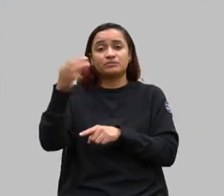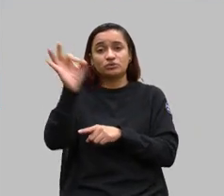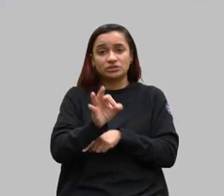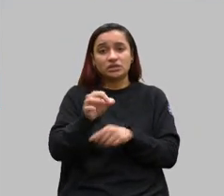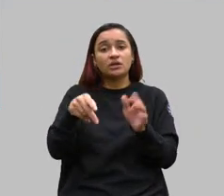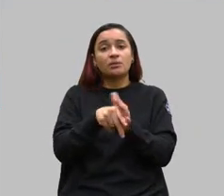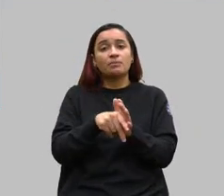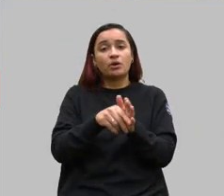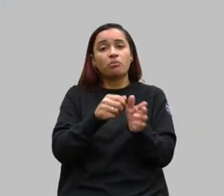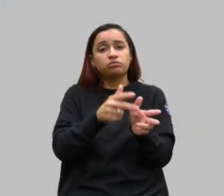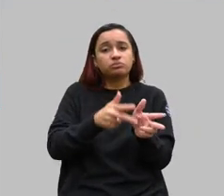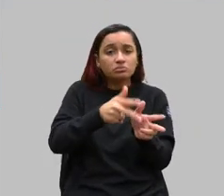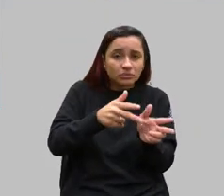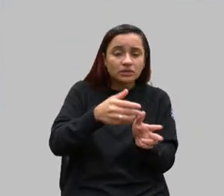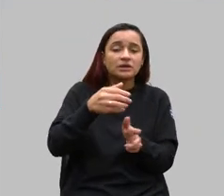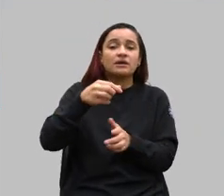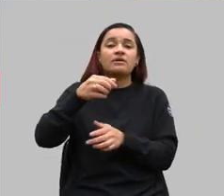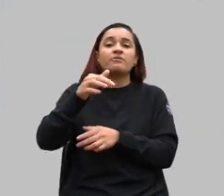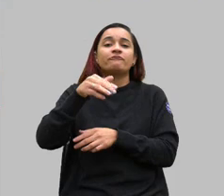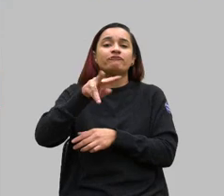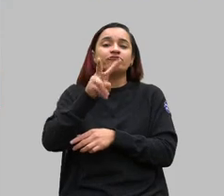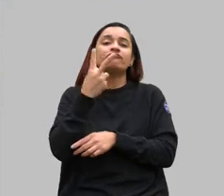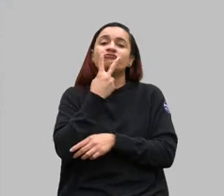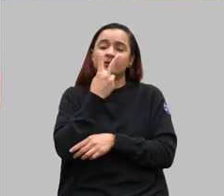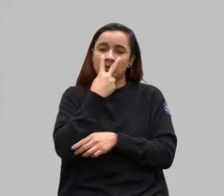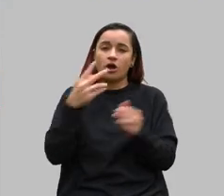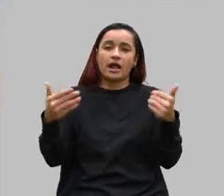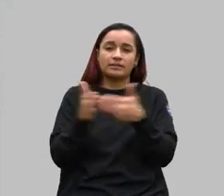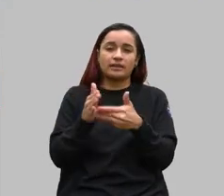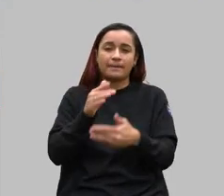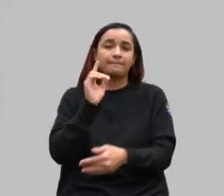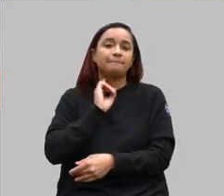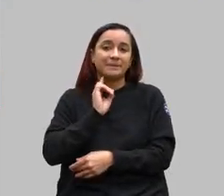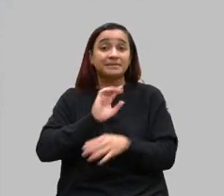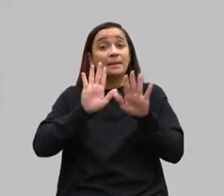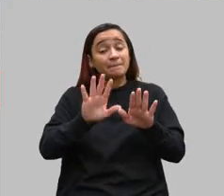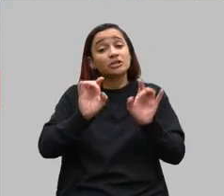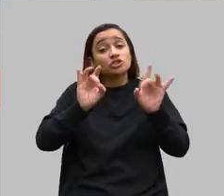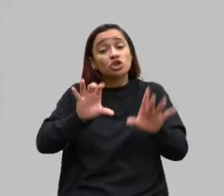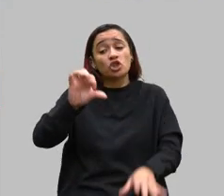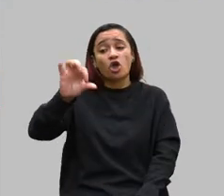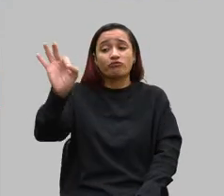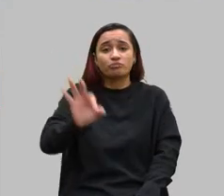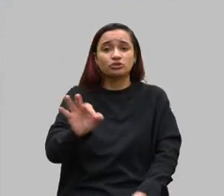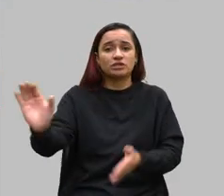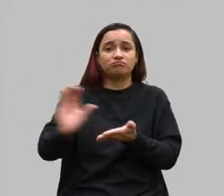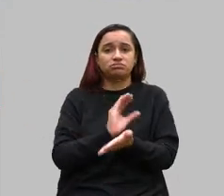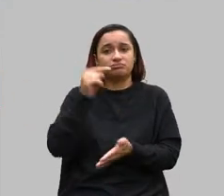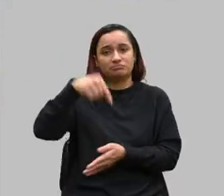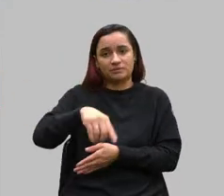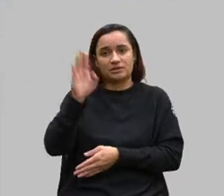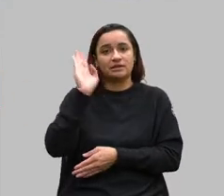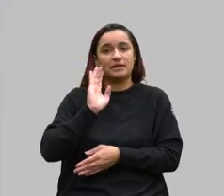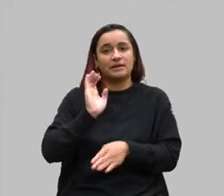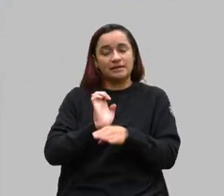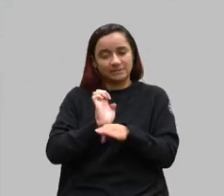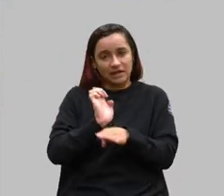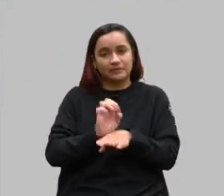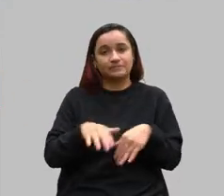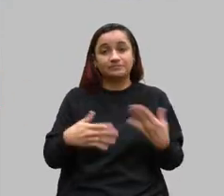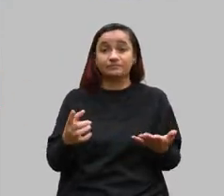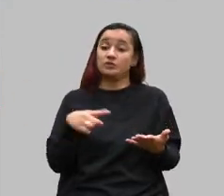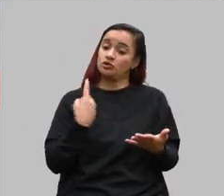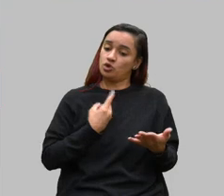somente 99% dos investimentos estão vindo para o estado Minas Gerais quer participar dos